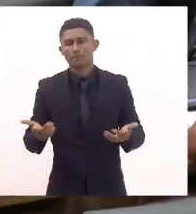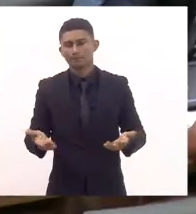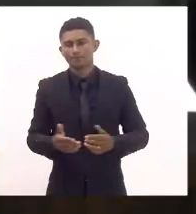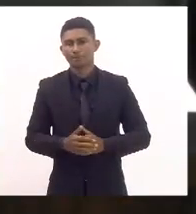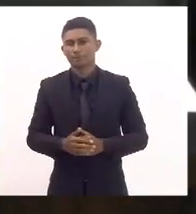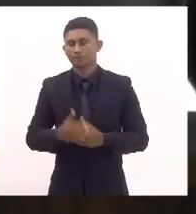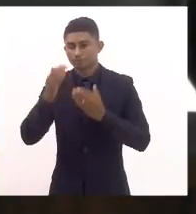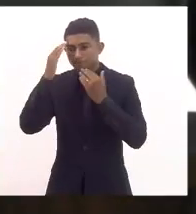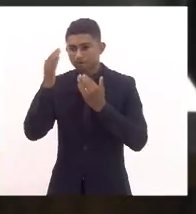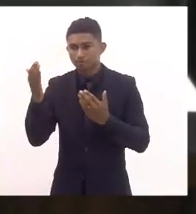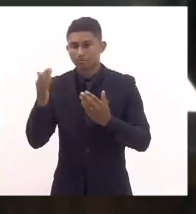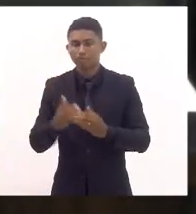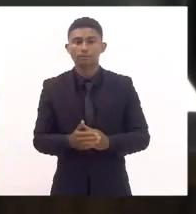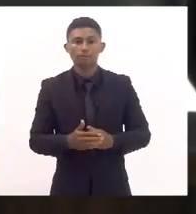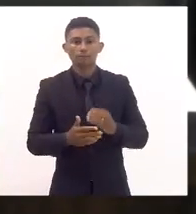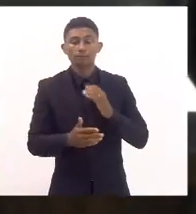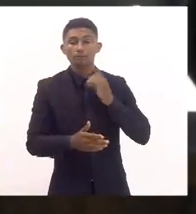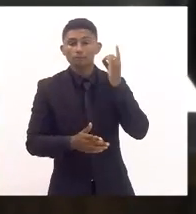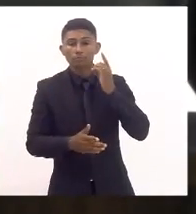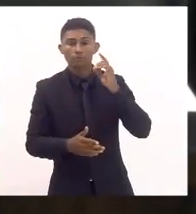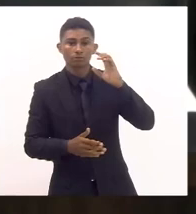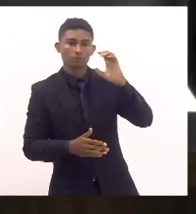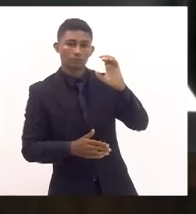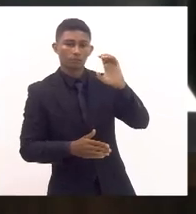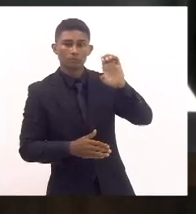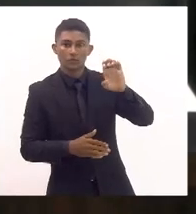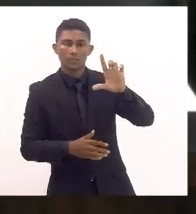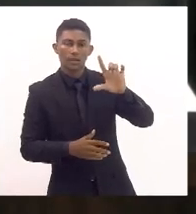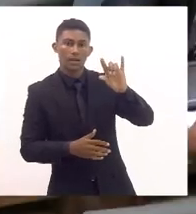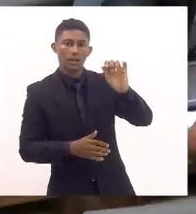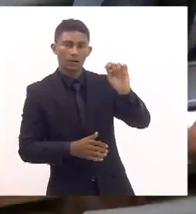bom obrigada deputada Célia Jordão